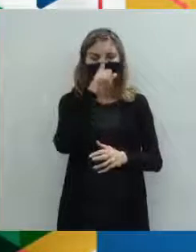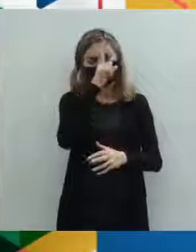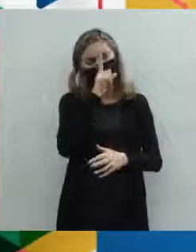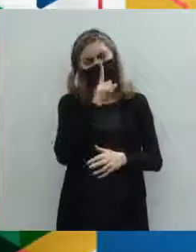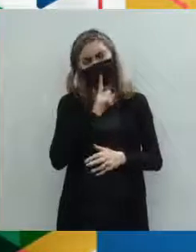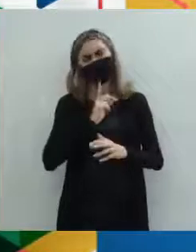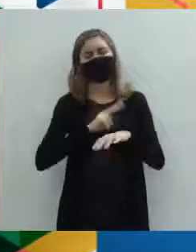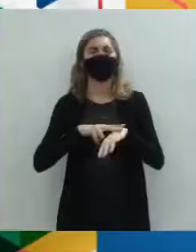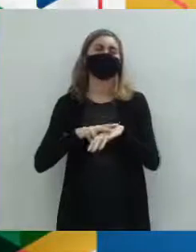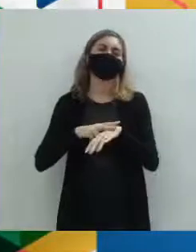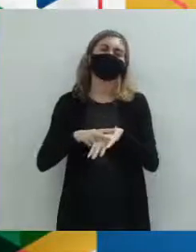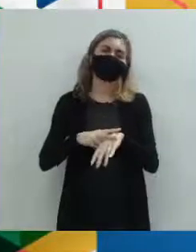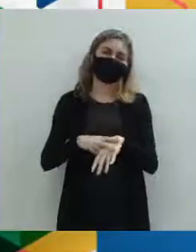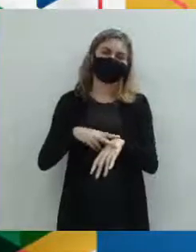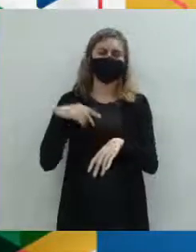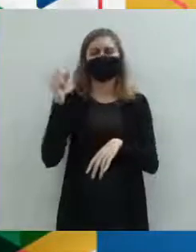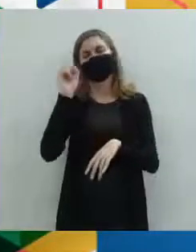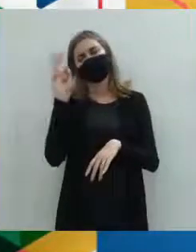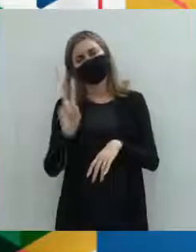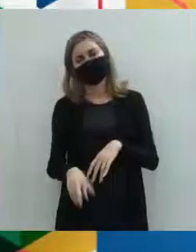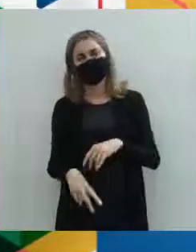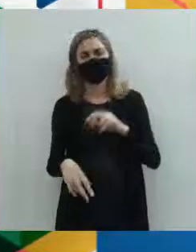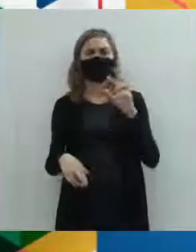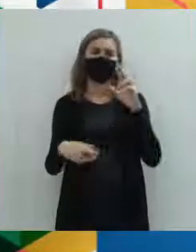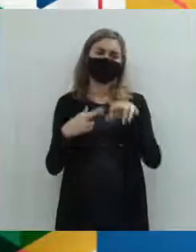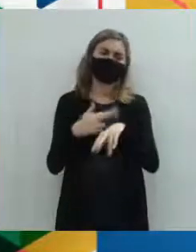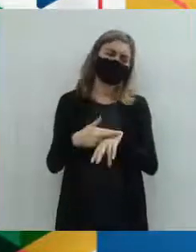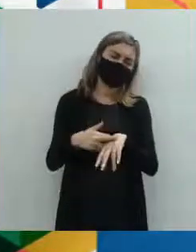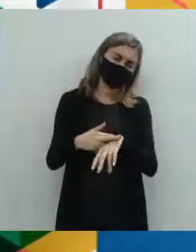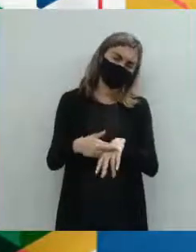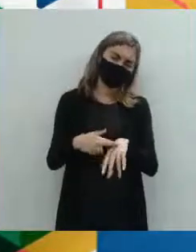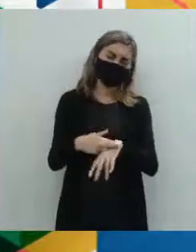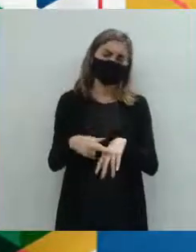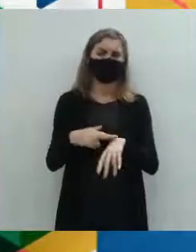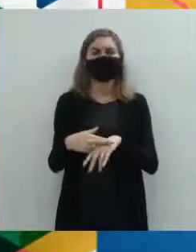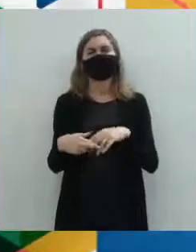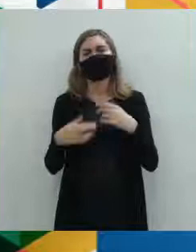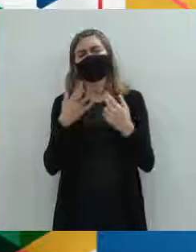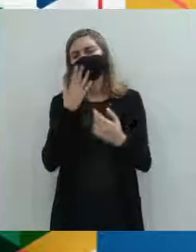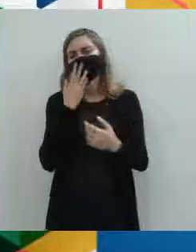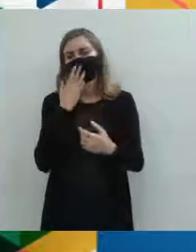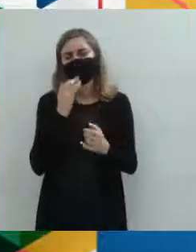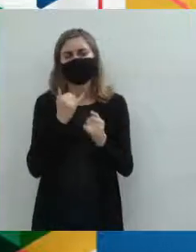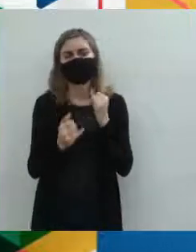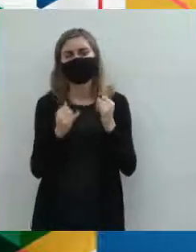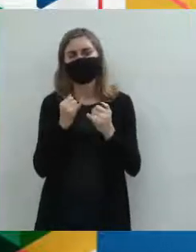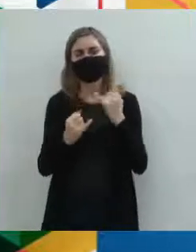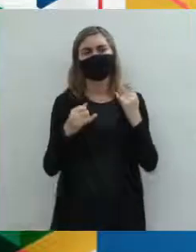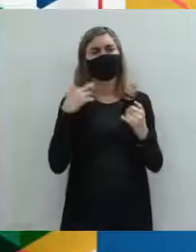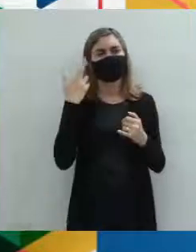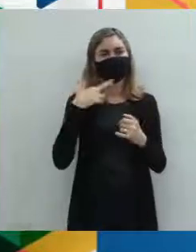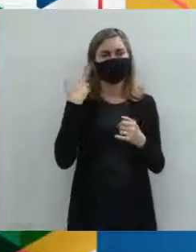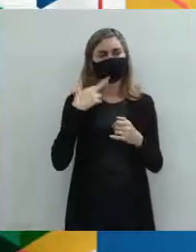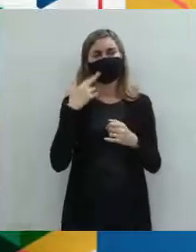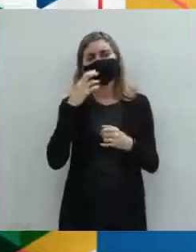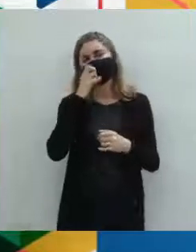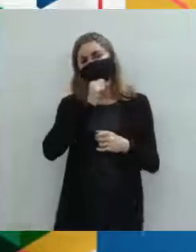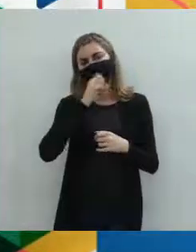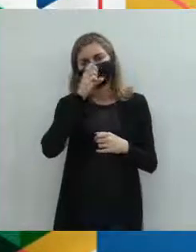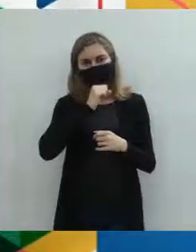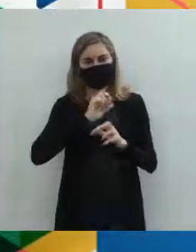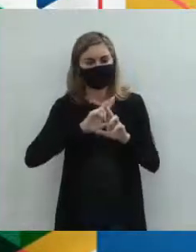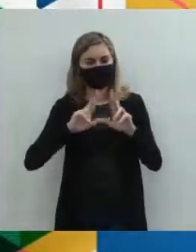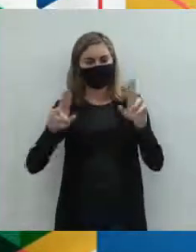com verdes, com azuis, com roxos, né, com as cores parecidas com rosa, laranjas e assim